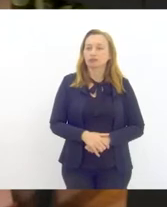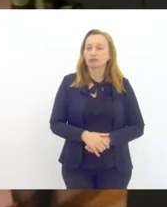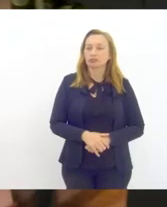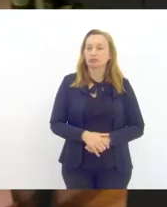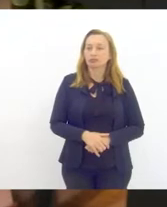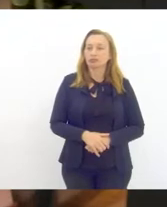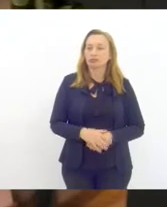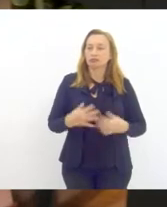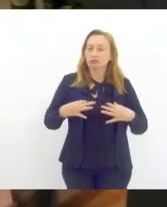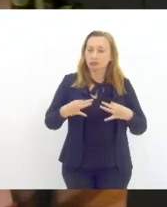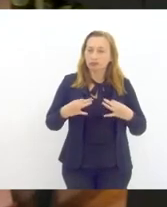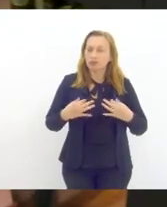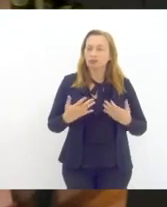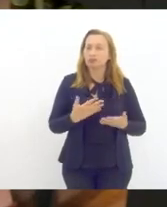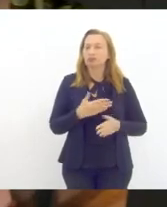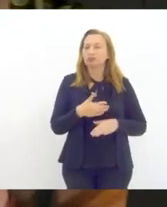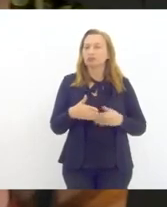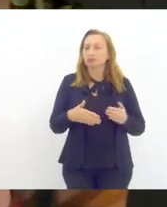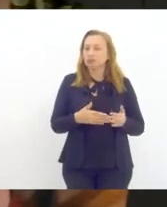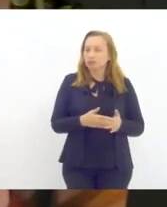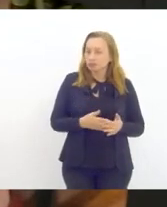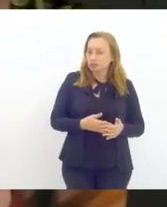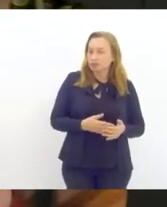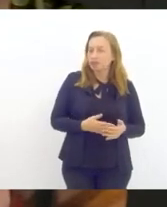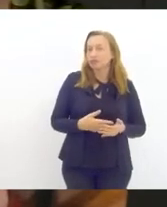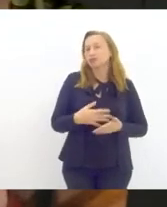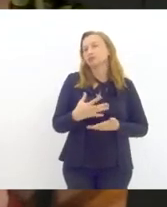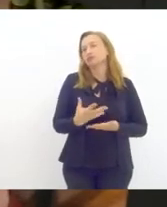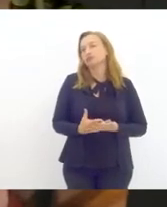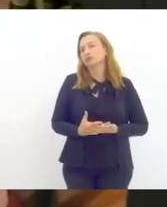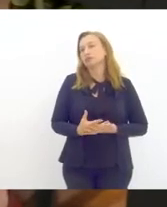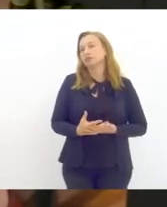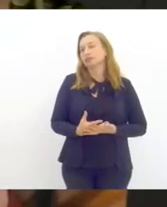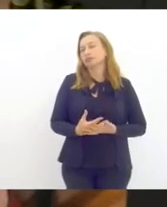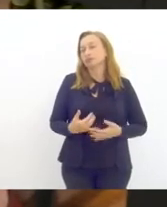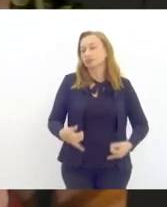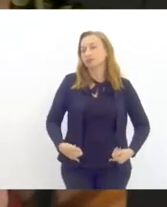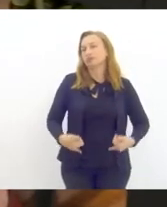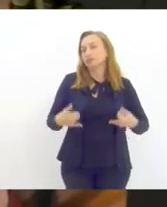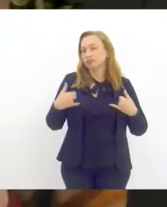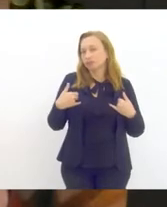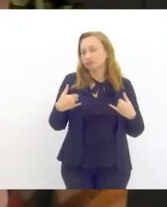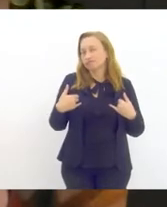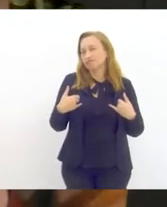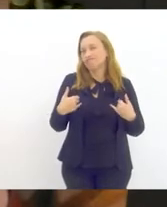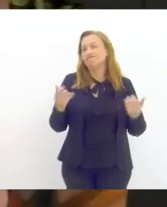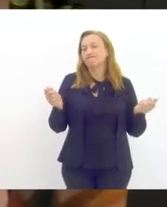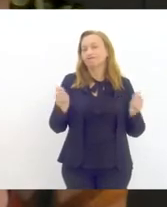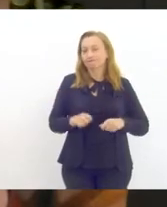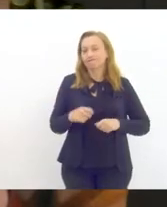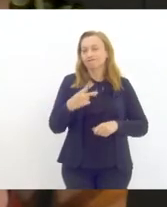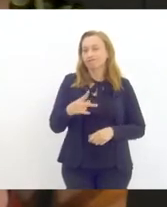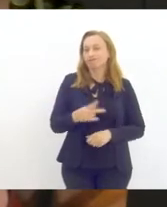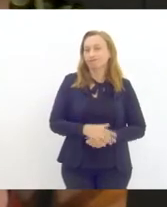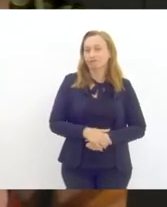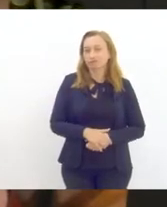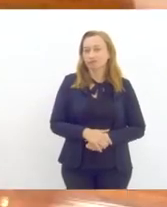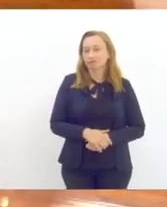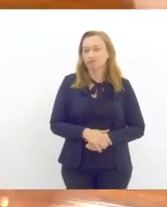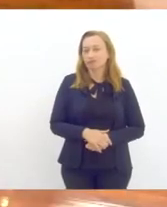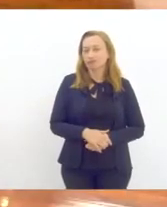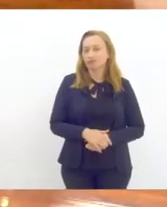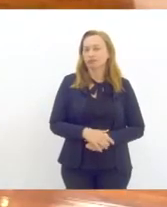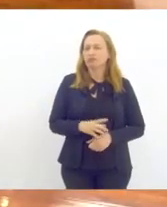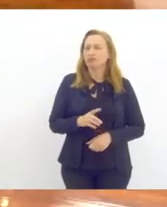está à disposição de todos, e nós sentimos orgulho de sua capacidade. Então, doutor